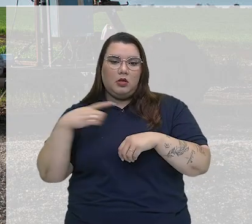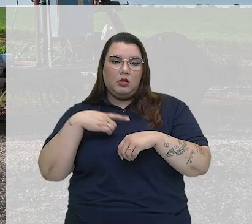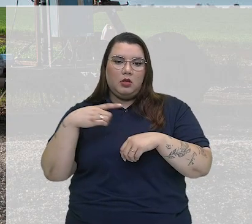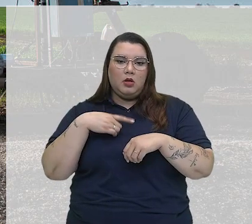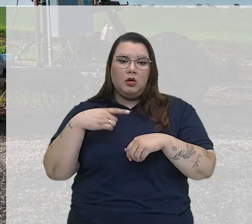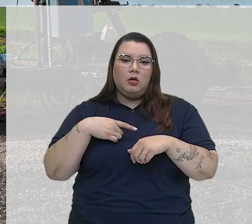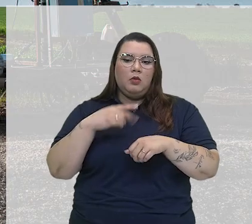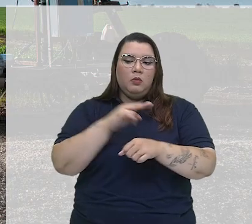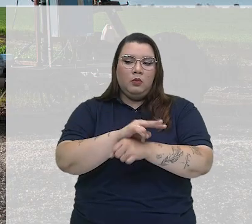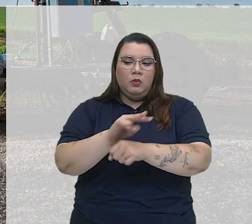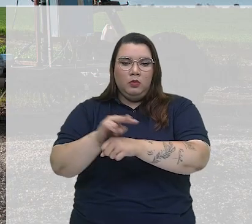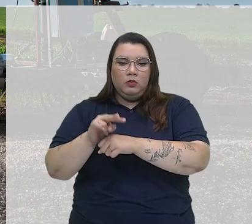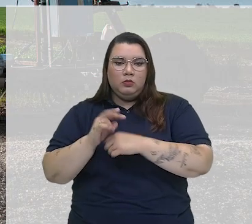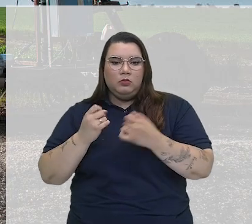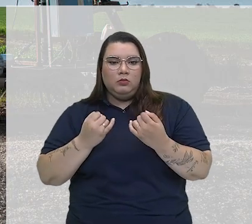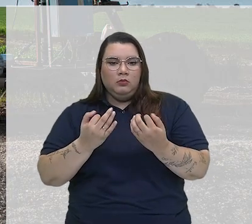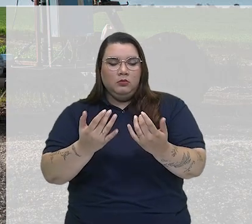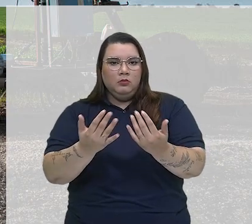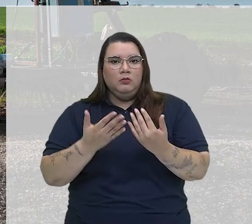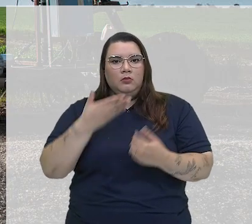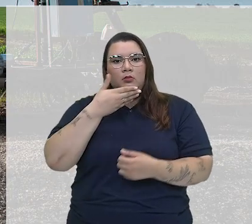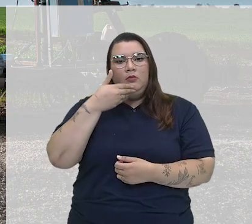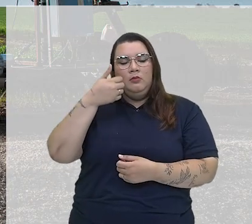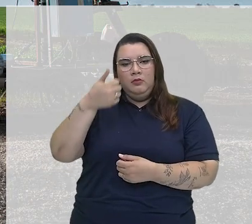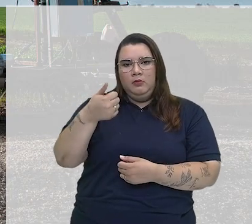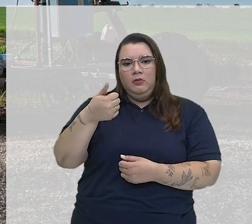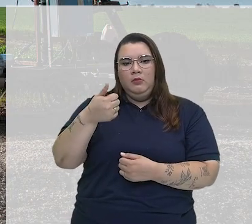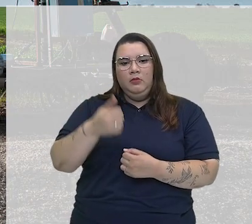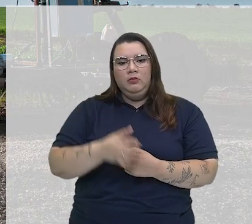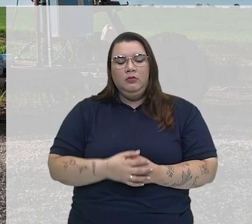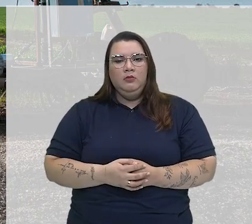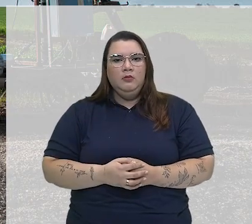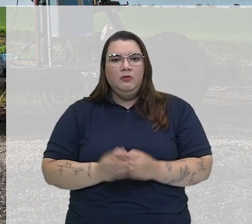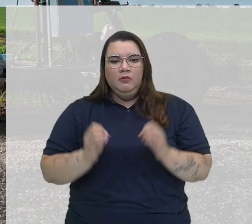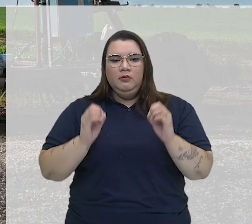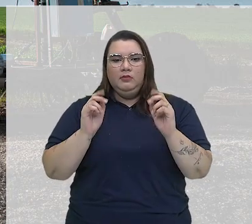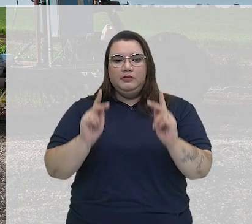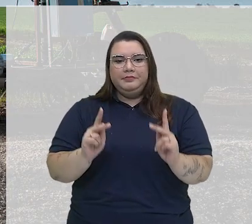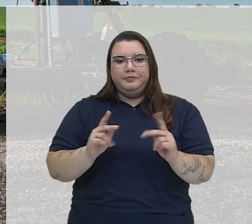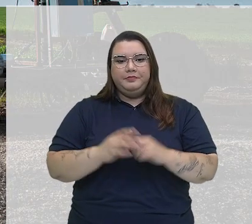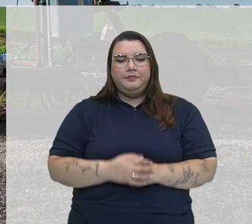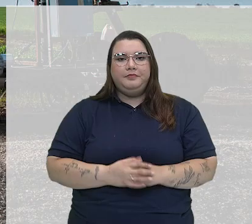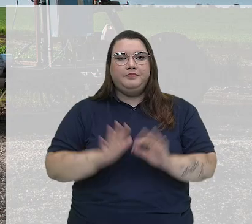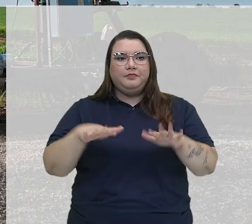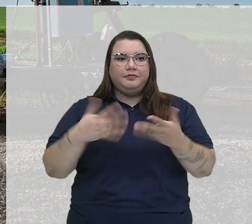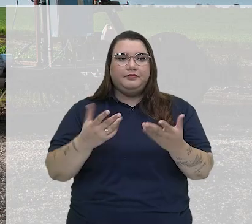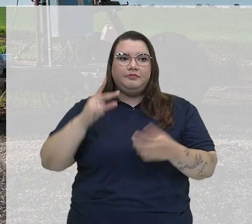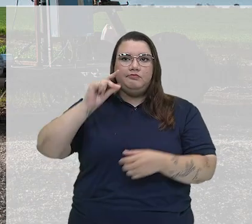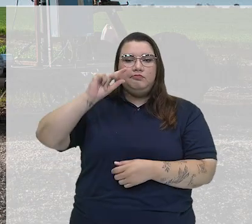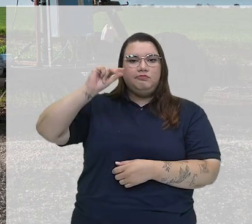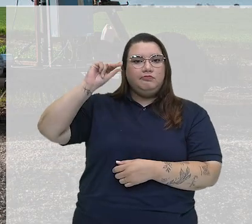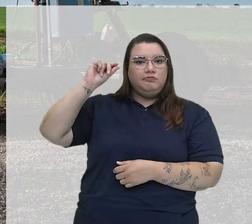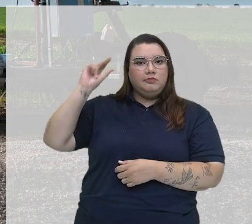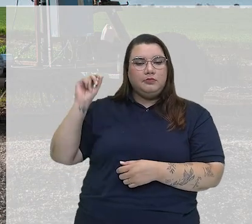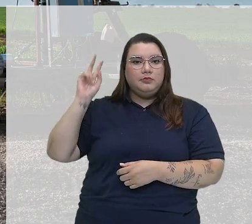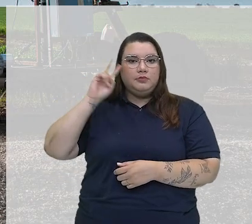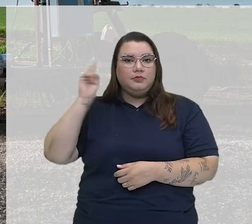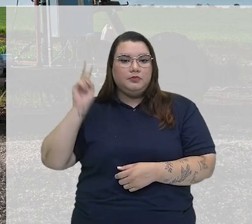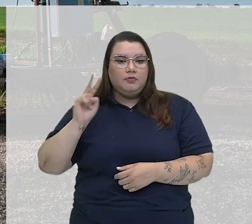seja cultivado de uma forma melhor. Bem, gente, desde a antiguidade,